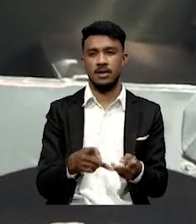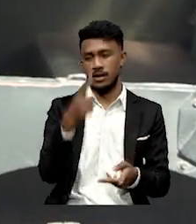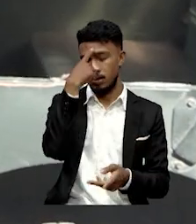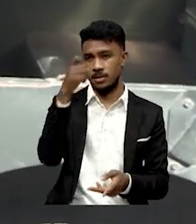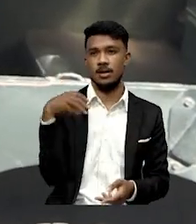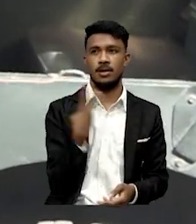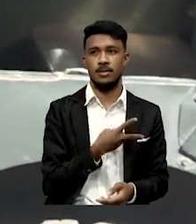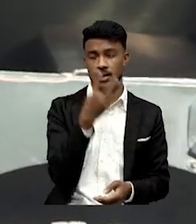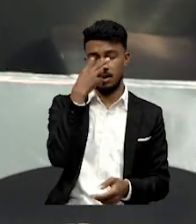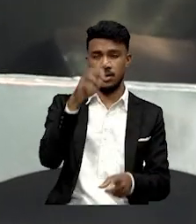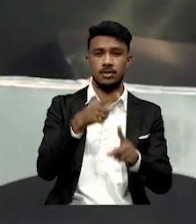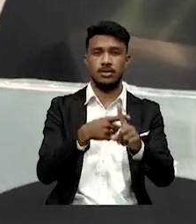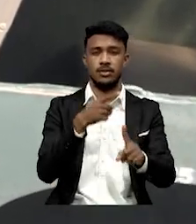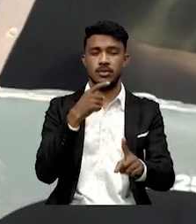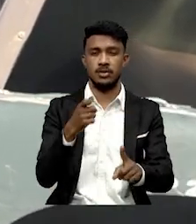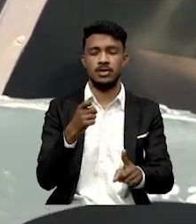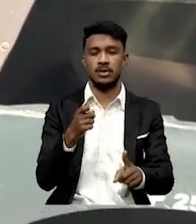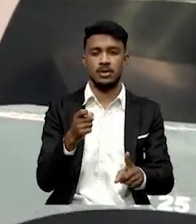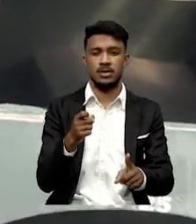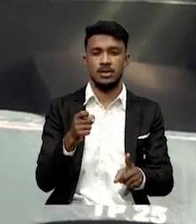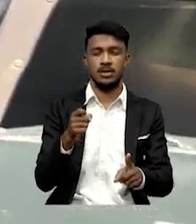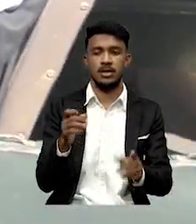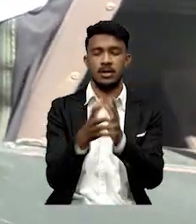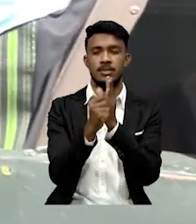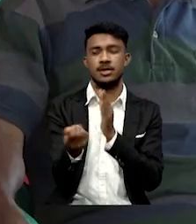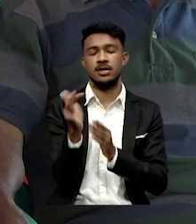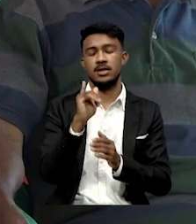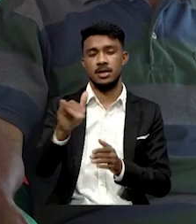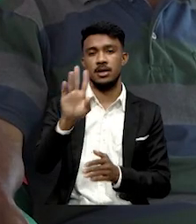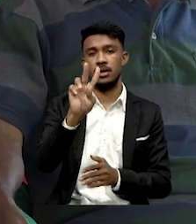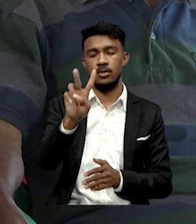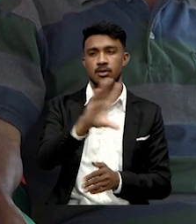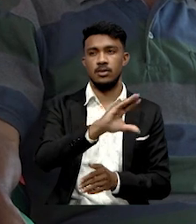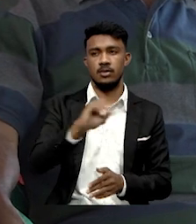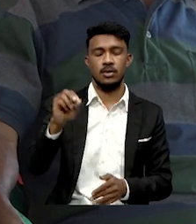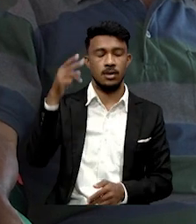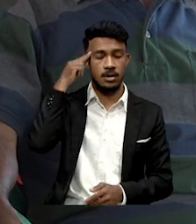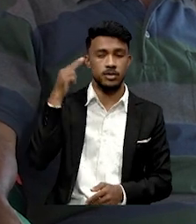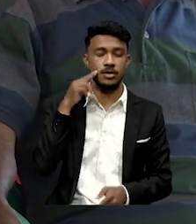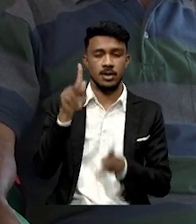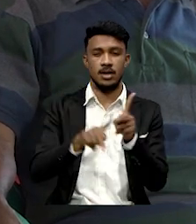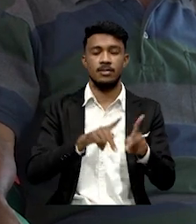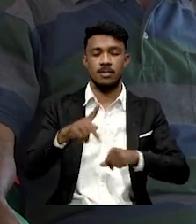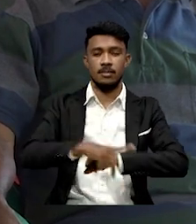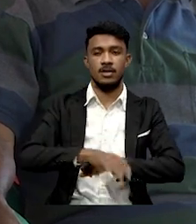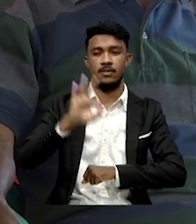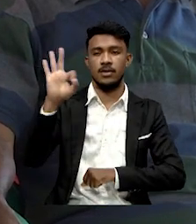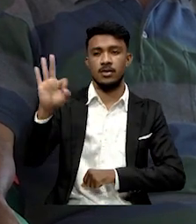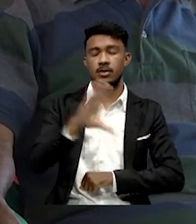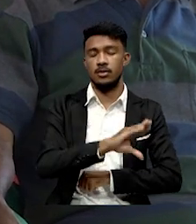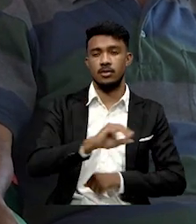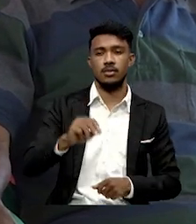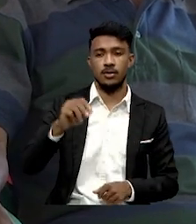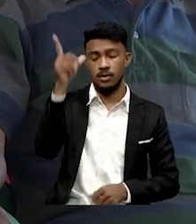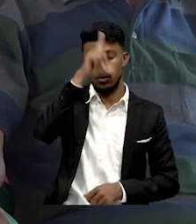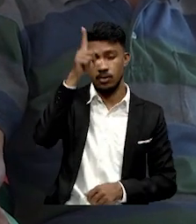husi capacidade sirnen rua ninian. Katoz Ramos mo zema Fretilin, lumos ema